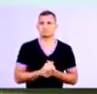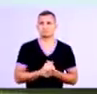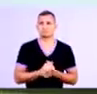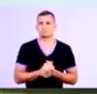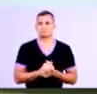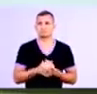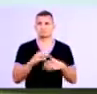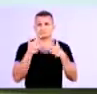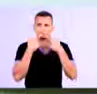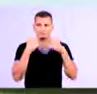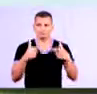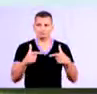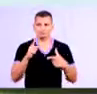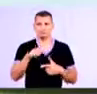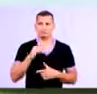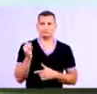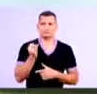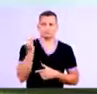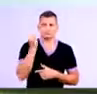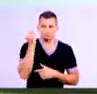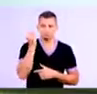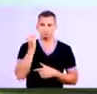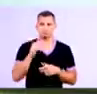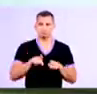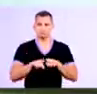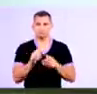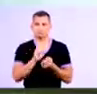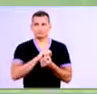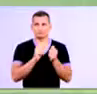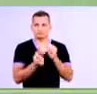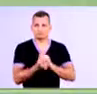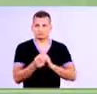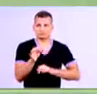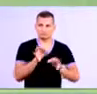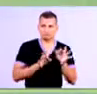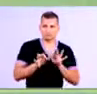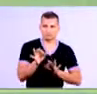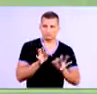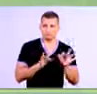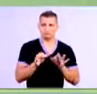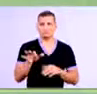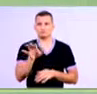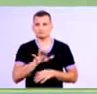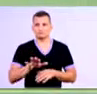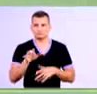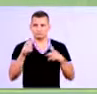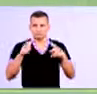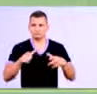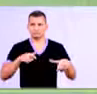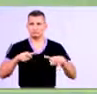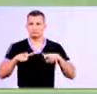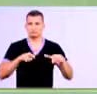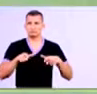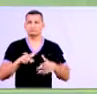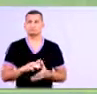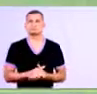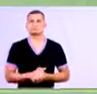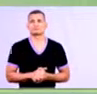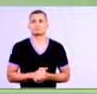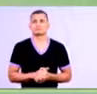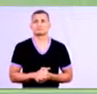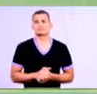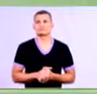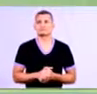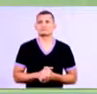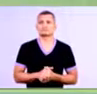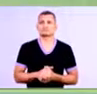Então a linguagem ela é importante ser definida e adaptada, ajustada para o ambiente que a gente está trabalhando. Questão